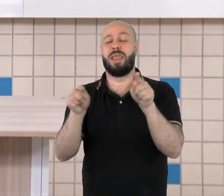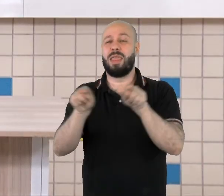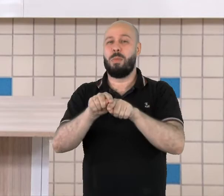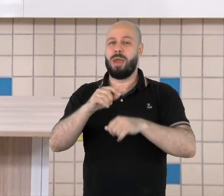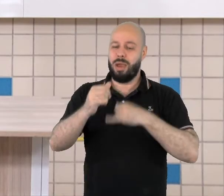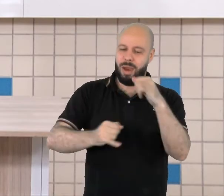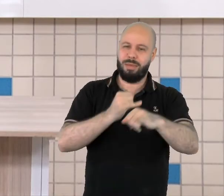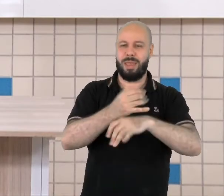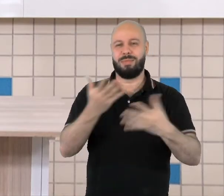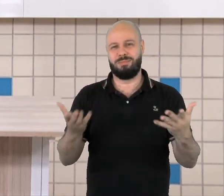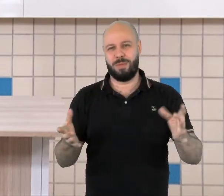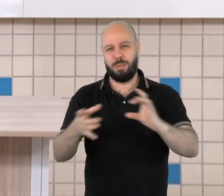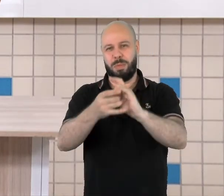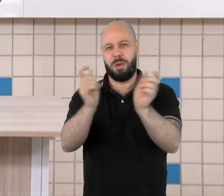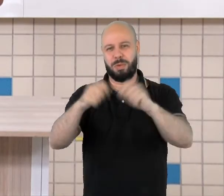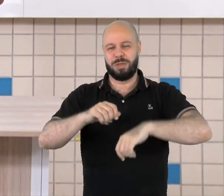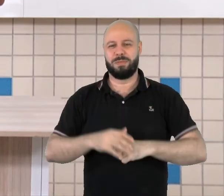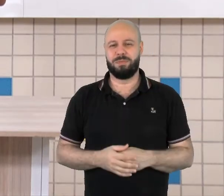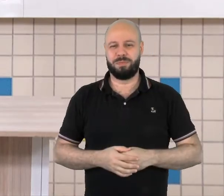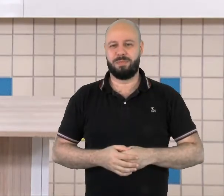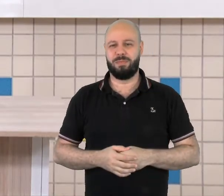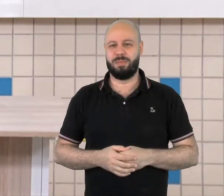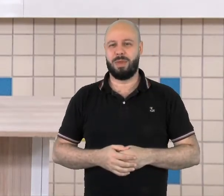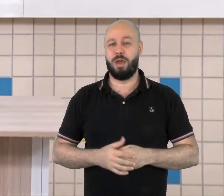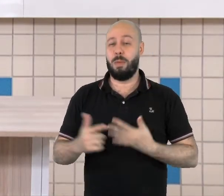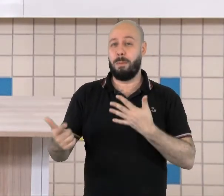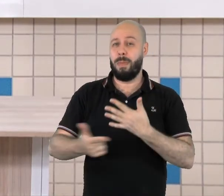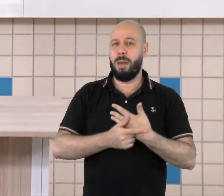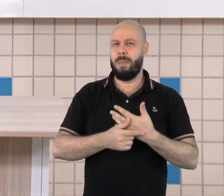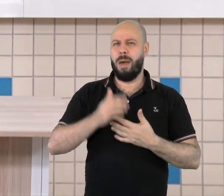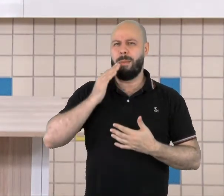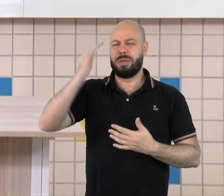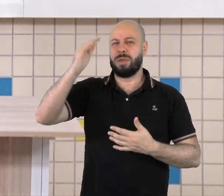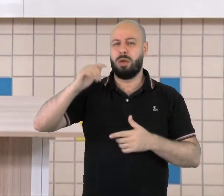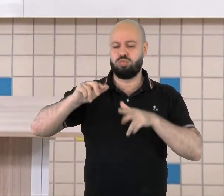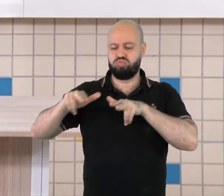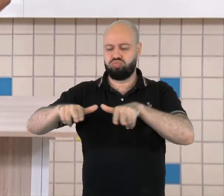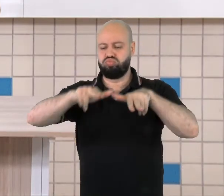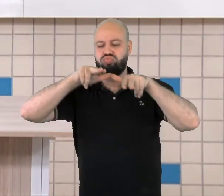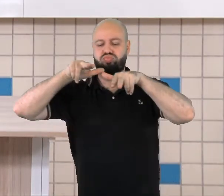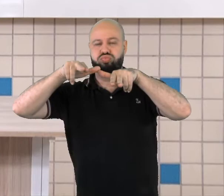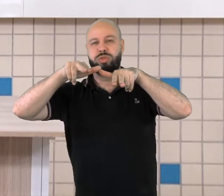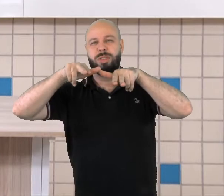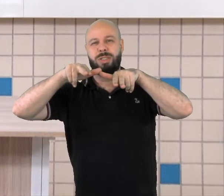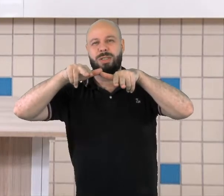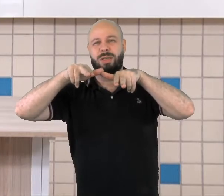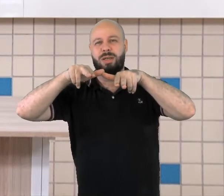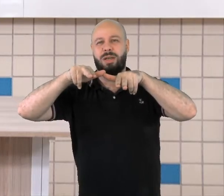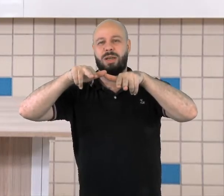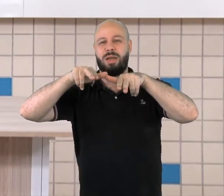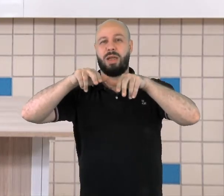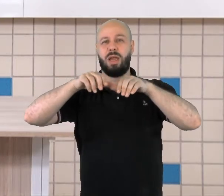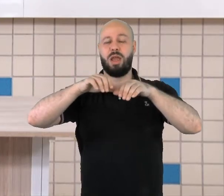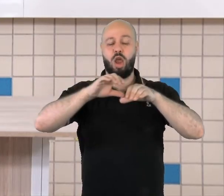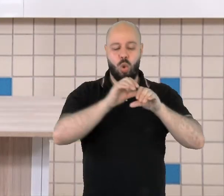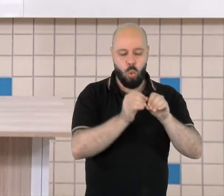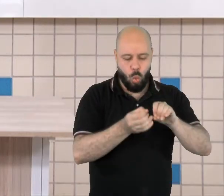pessoal, tá? Papel primordial, os satélites e os cabos